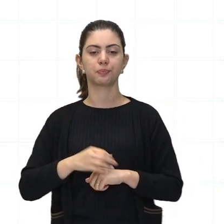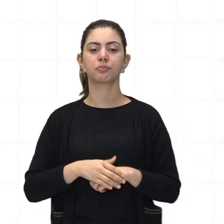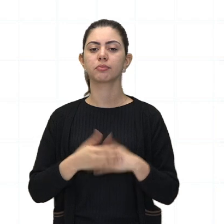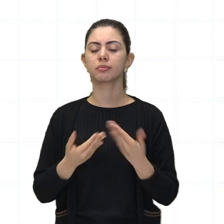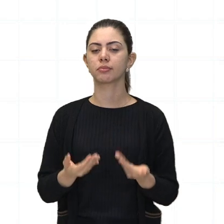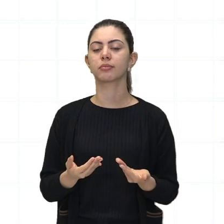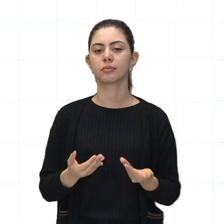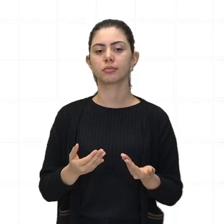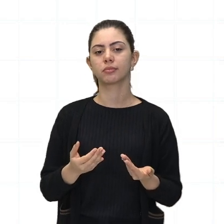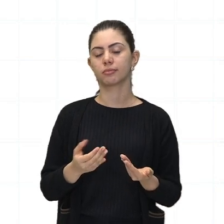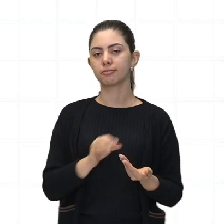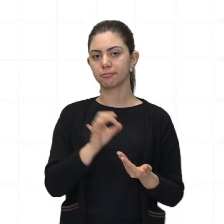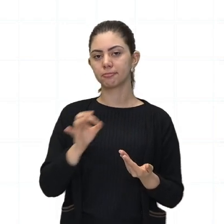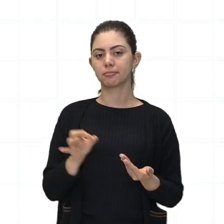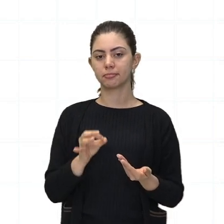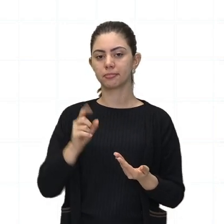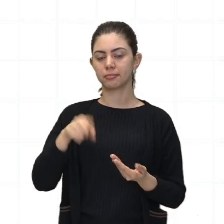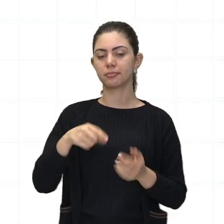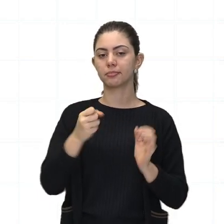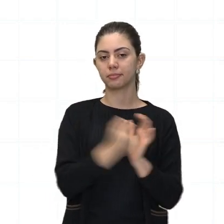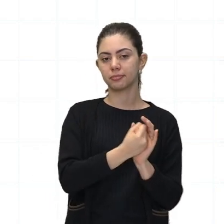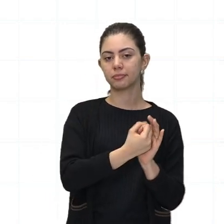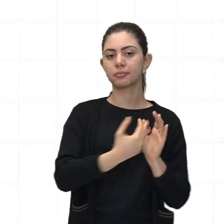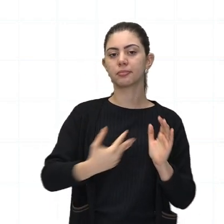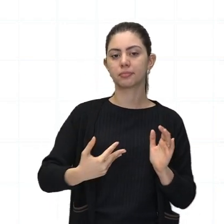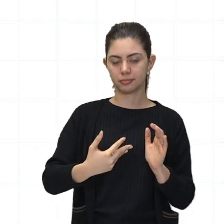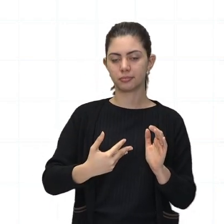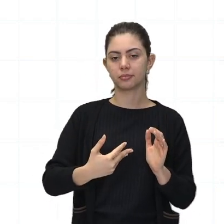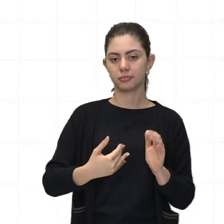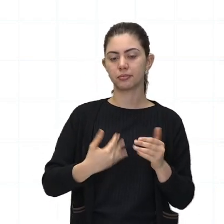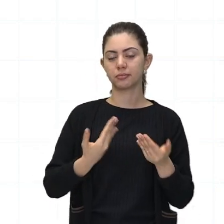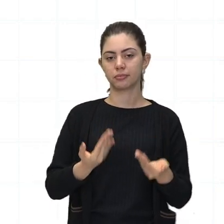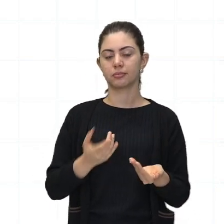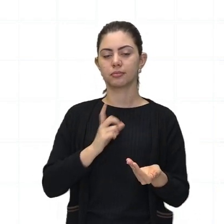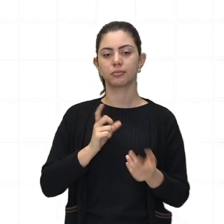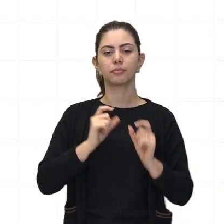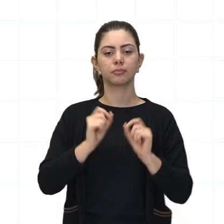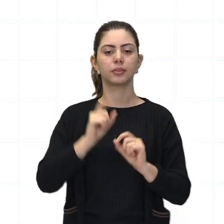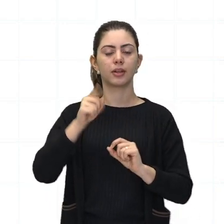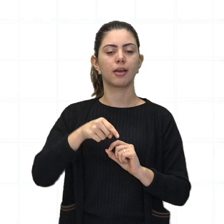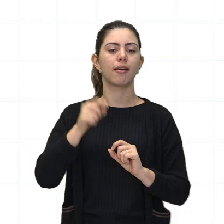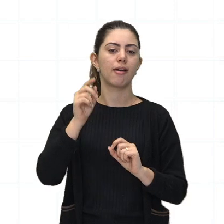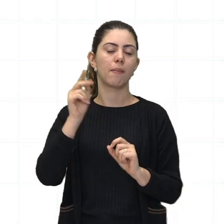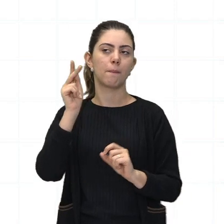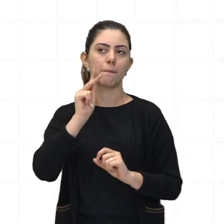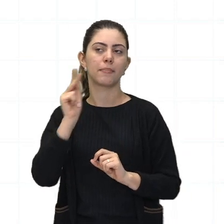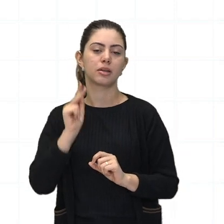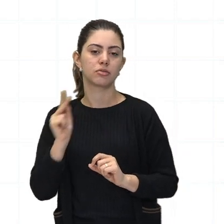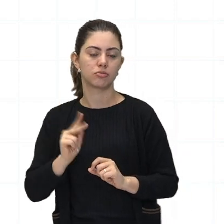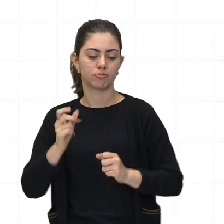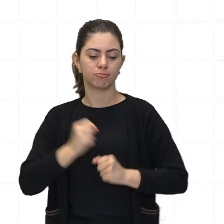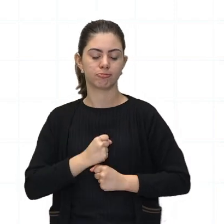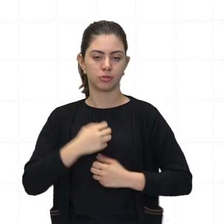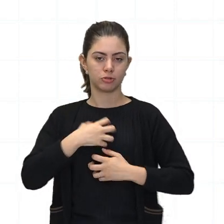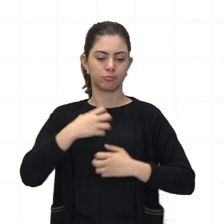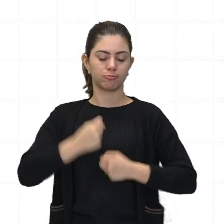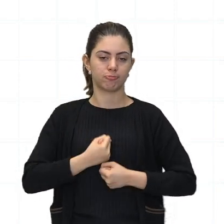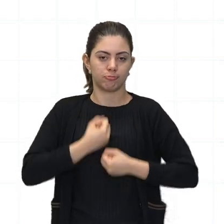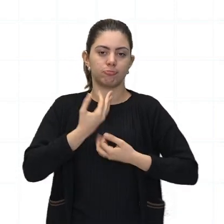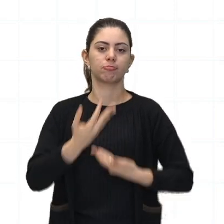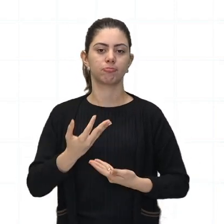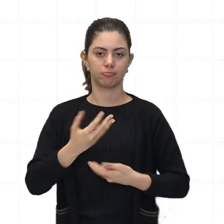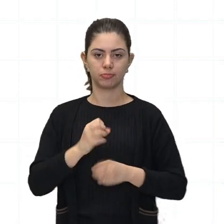transmitindo, essa subjetividade é essa marca do meu lirismo, aquilo que eu quero transmitir, aquilo que eu quero tirar da minha alma e